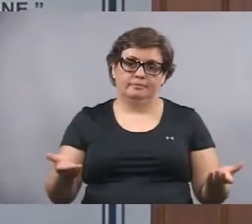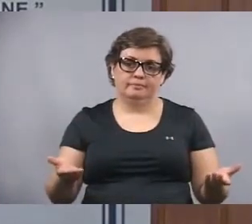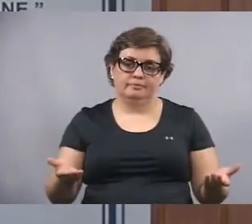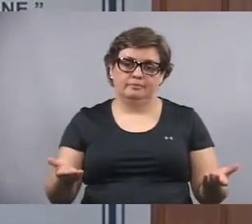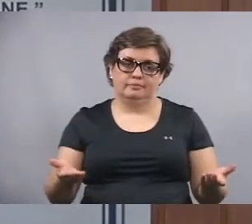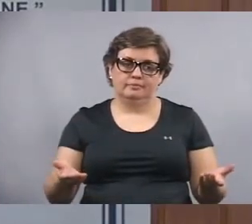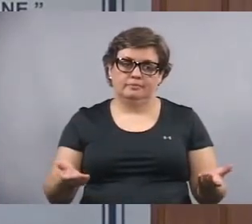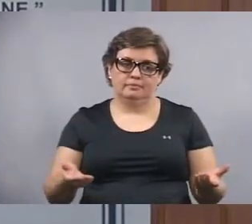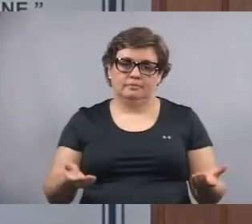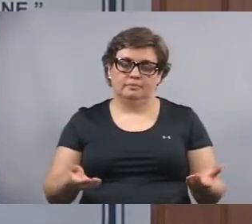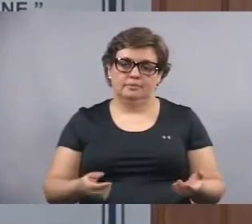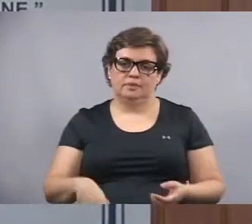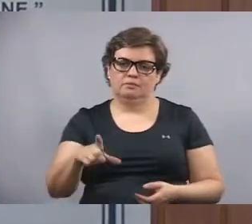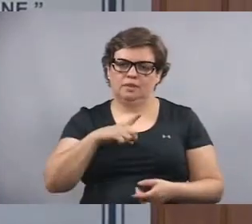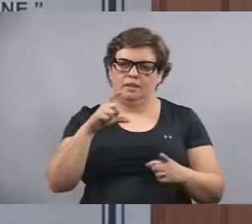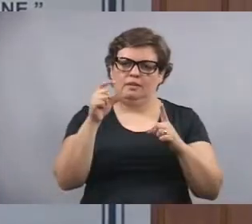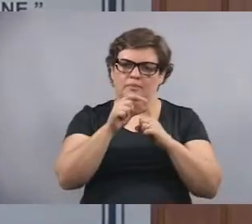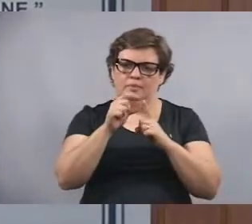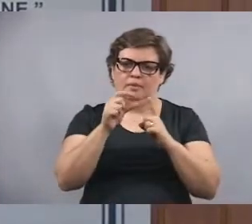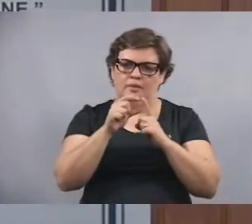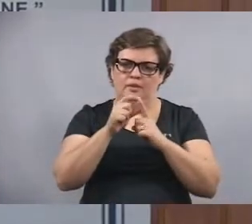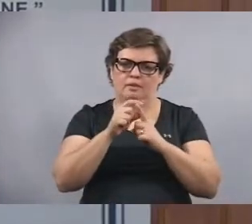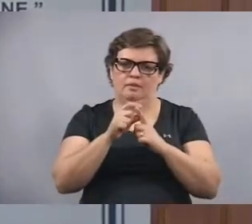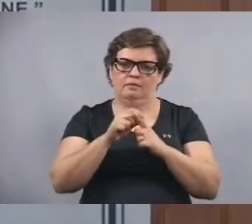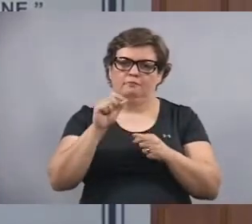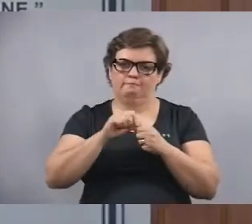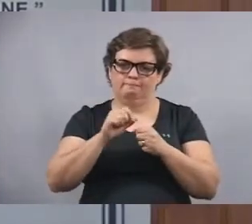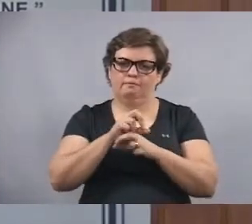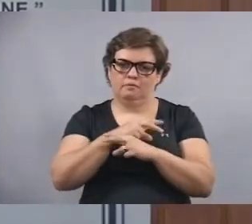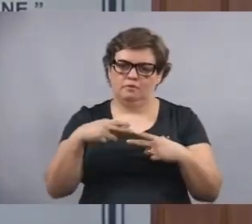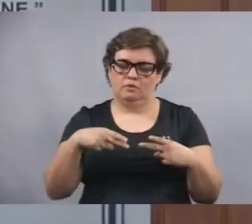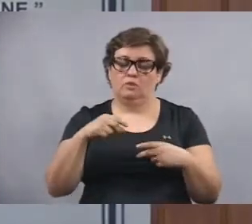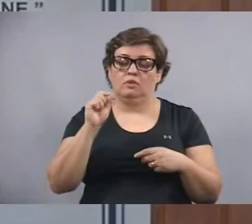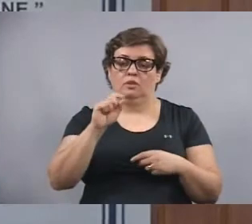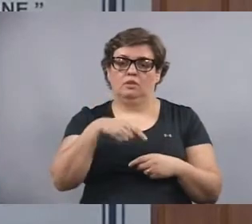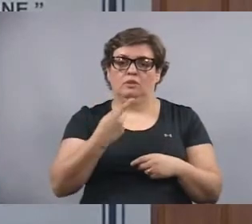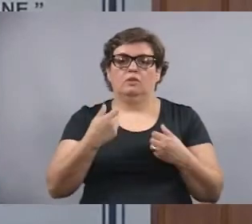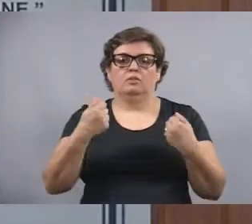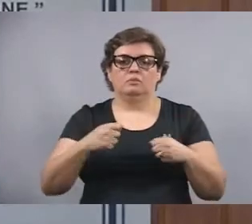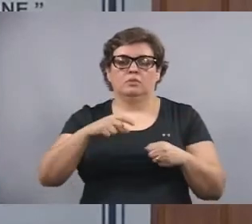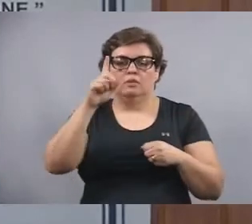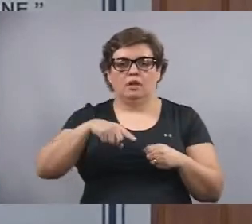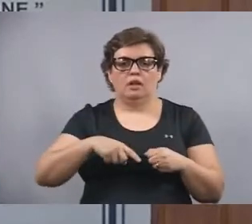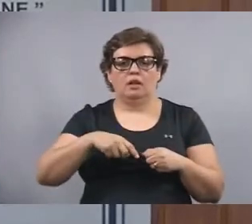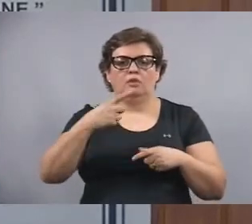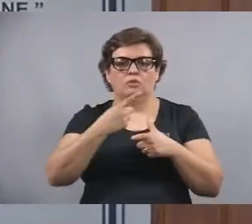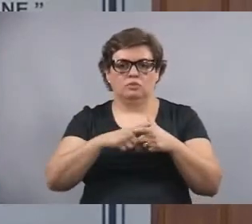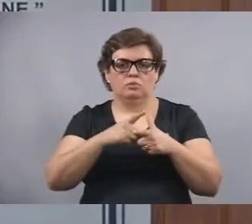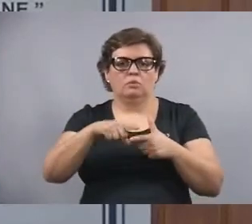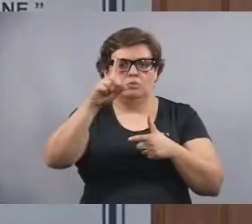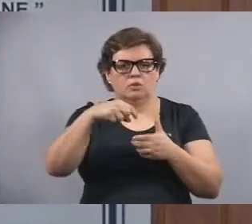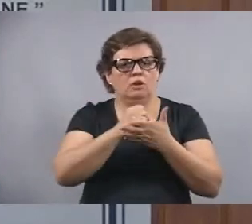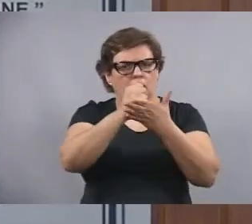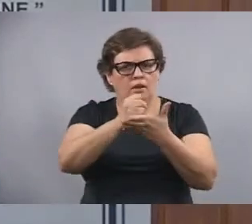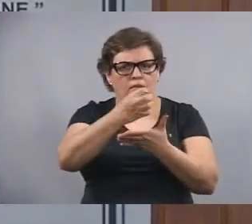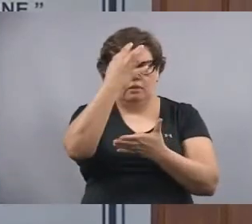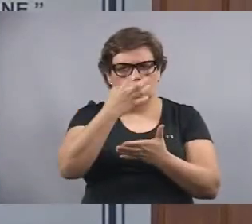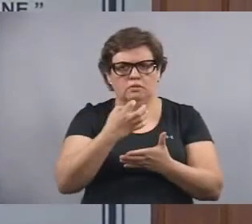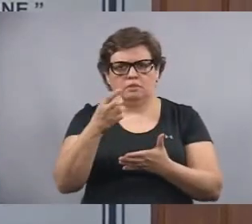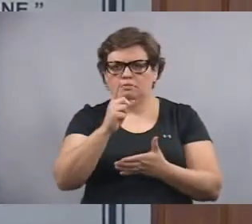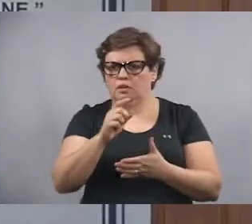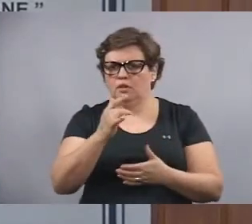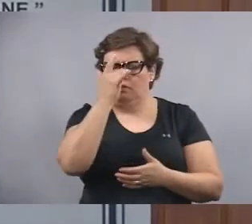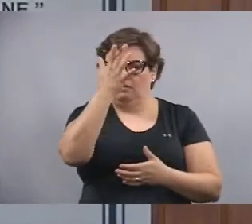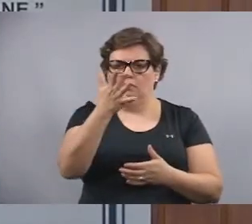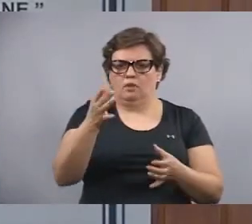e honre a palavra. O que nós precisamos é que os problemas sejam levados a sério, que não é fácil mesmo de